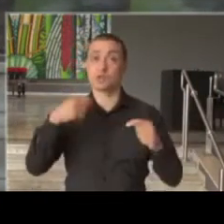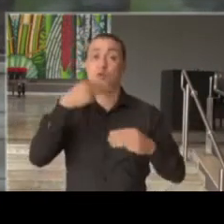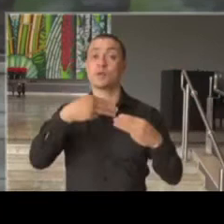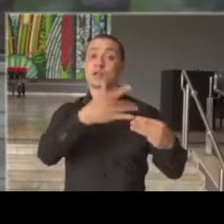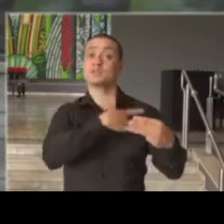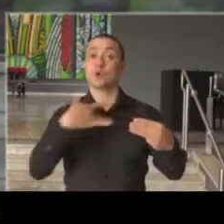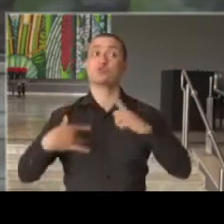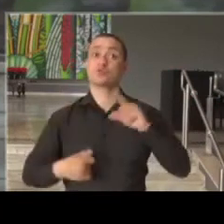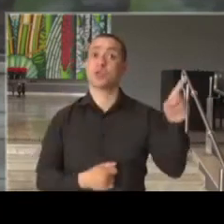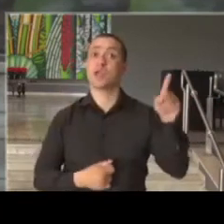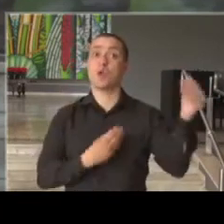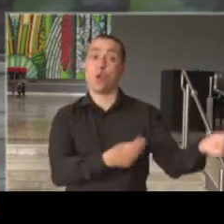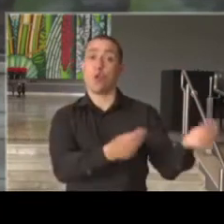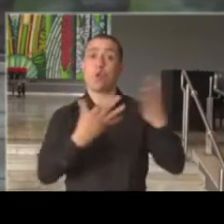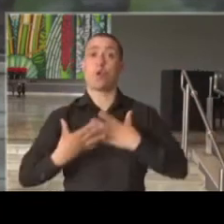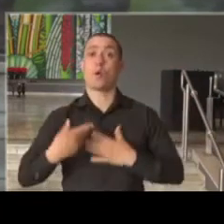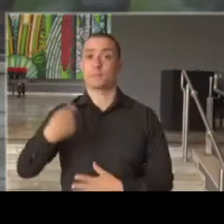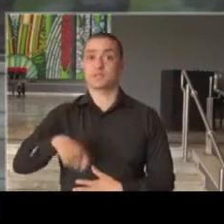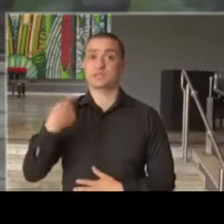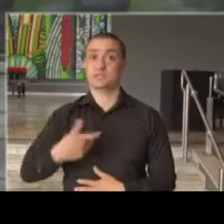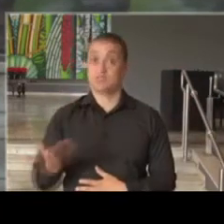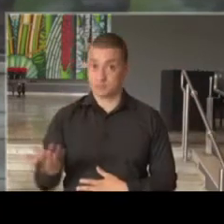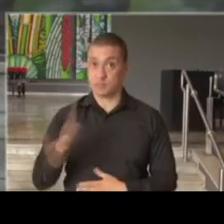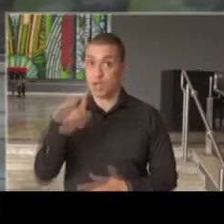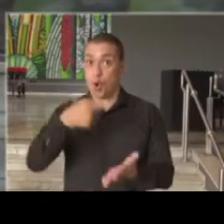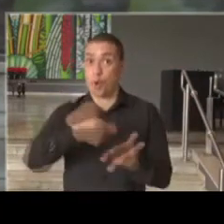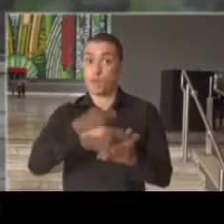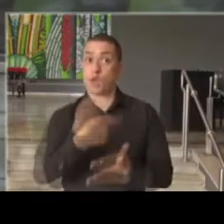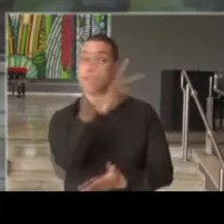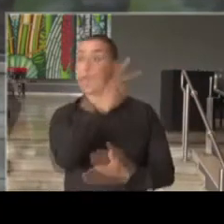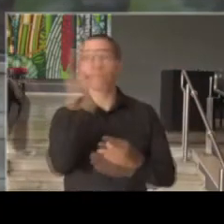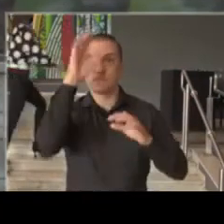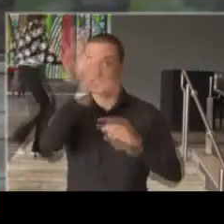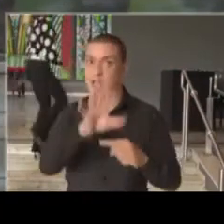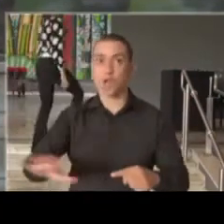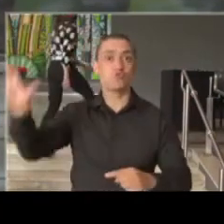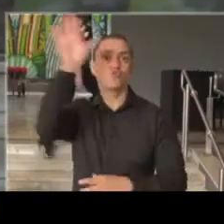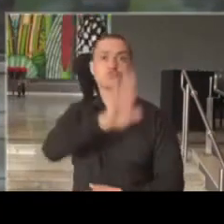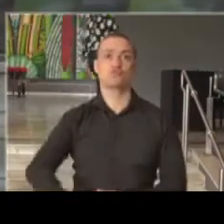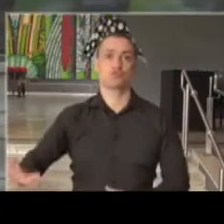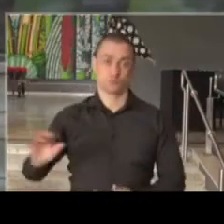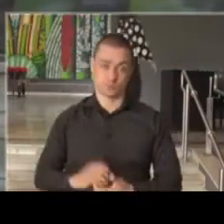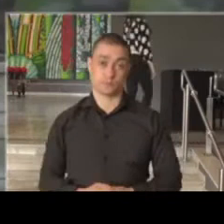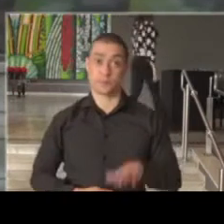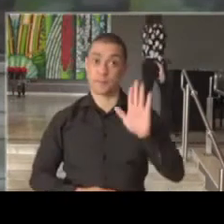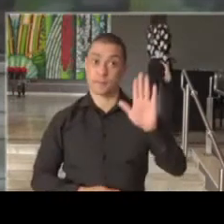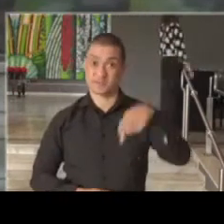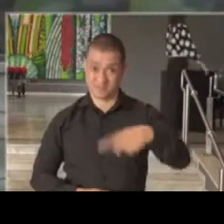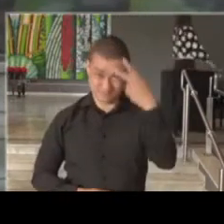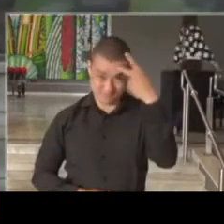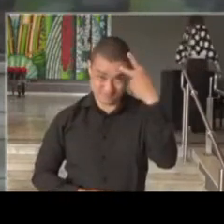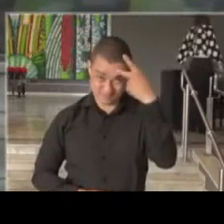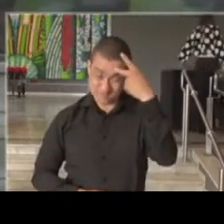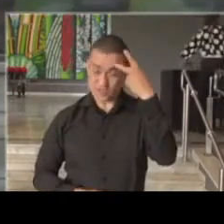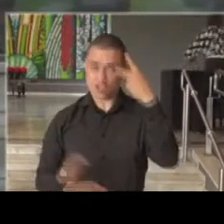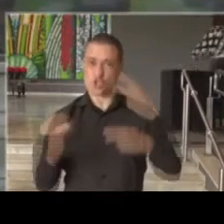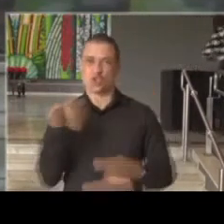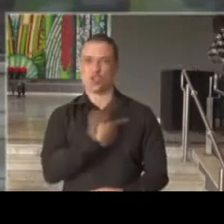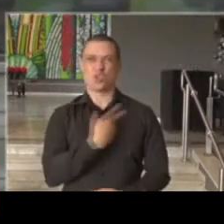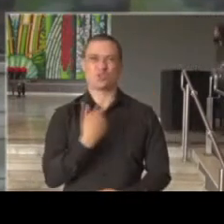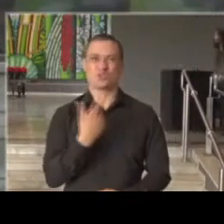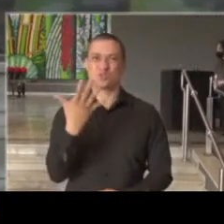Saúde, deve oferecer, a nosso ver, obrigatoriamente para todos, indistintamente. Mas aqui em São Paulo, nós não